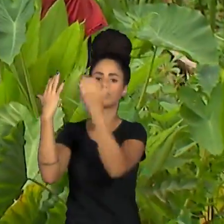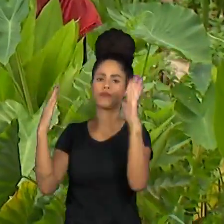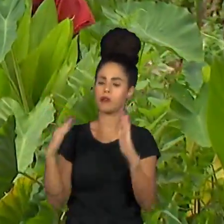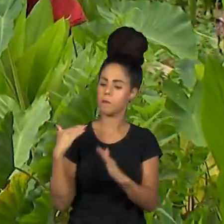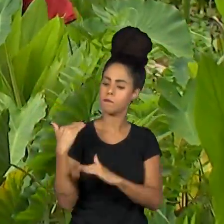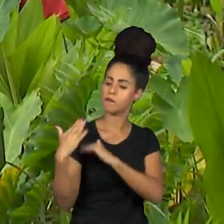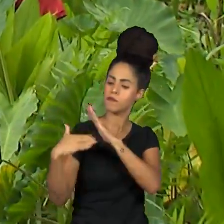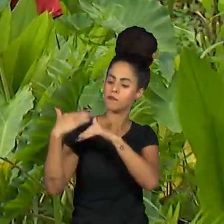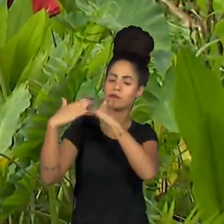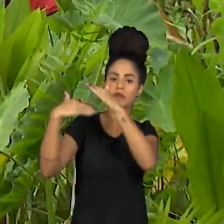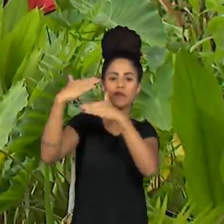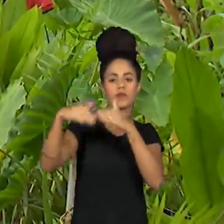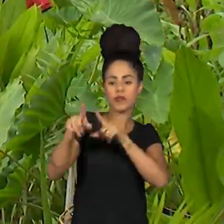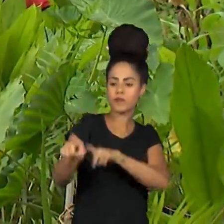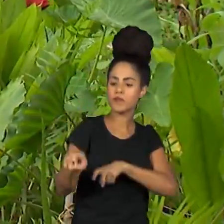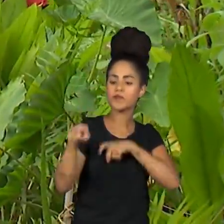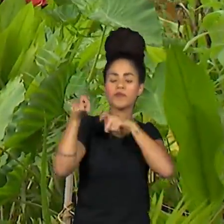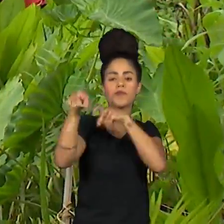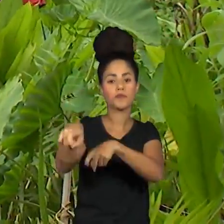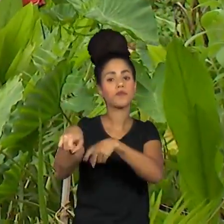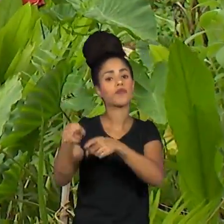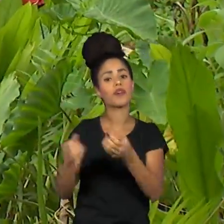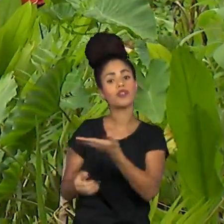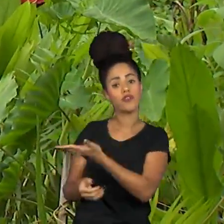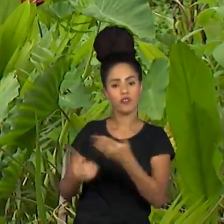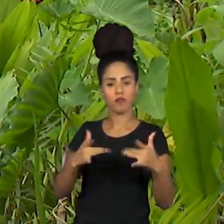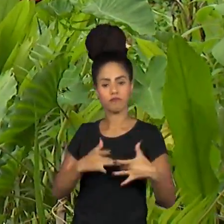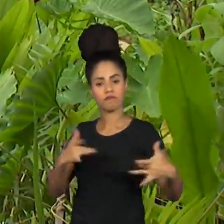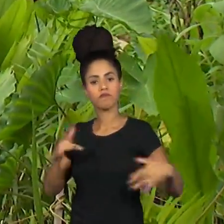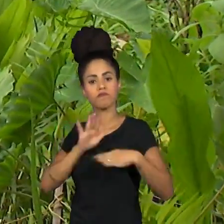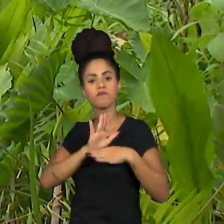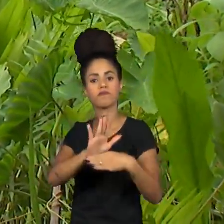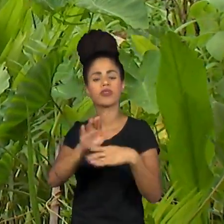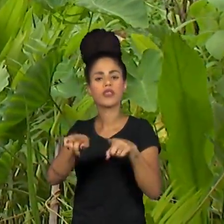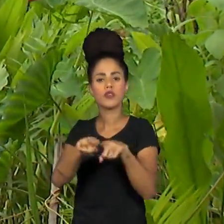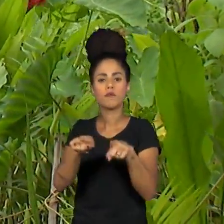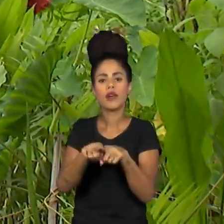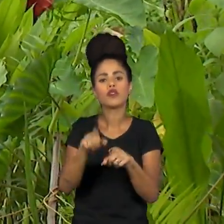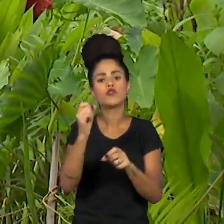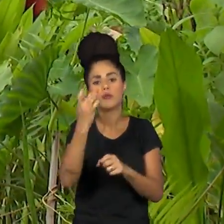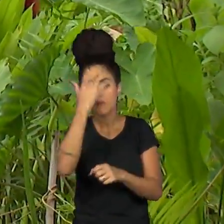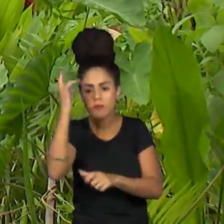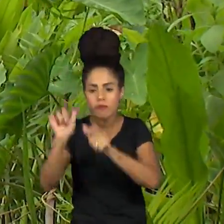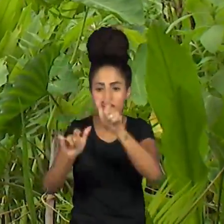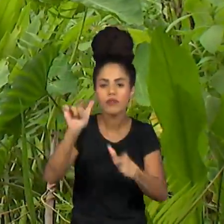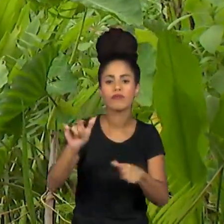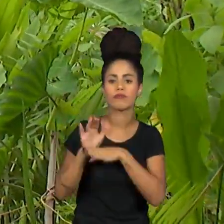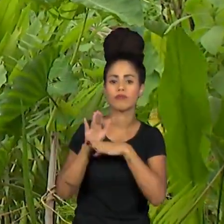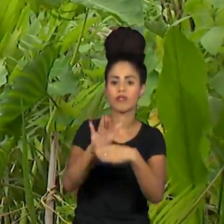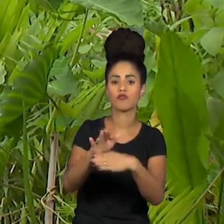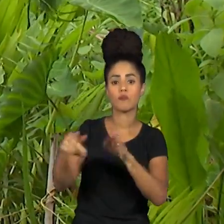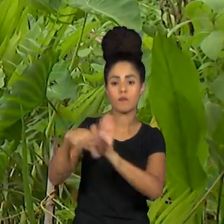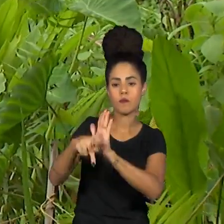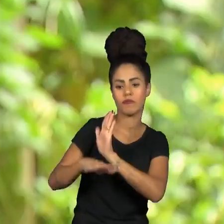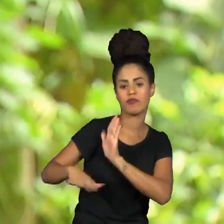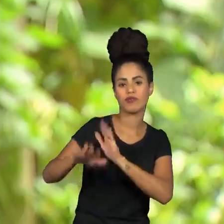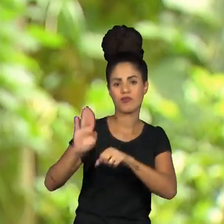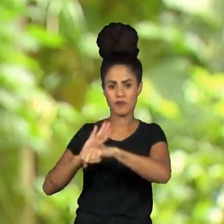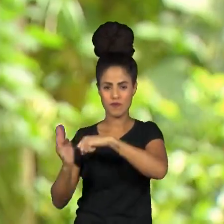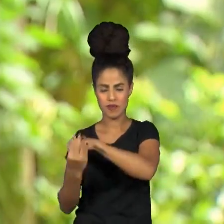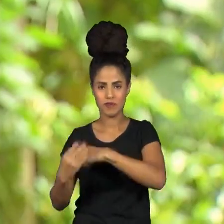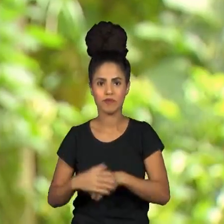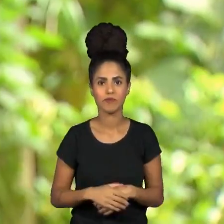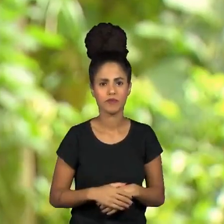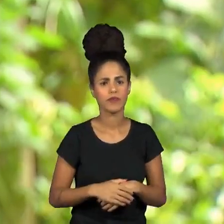desenvolvimento da agricultura em hortas urbanas comunitárias e de pequenos produtores das periferias. É um